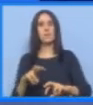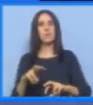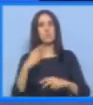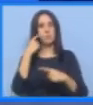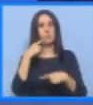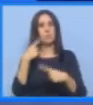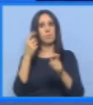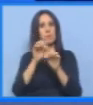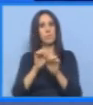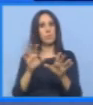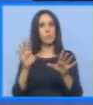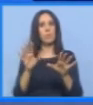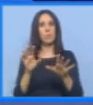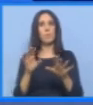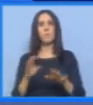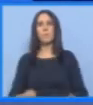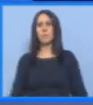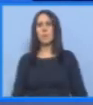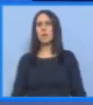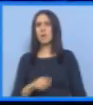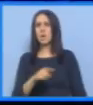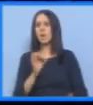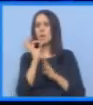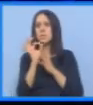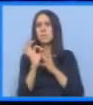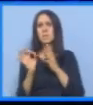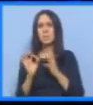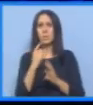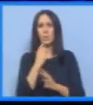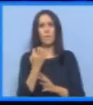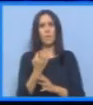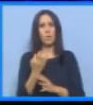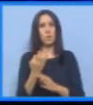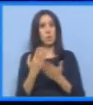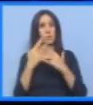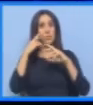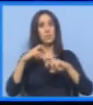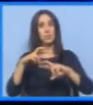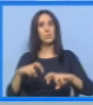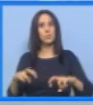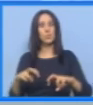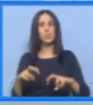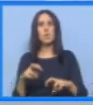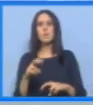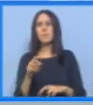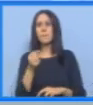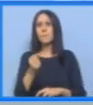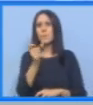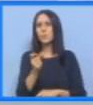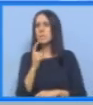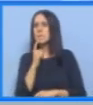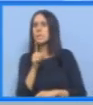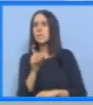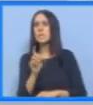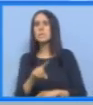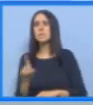proclamou e divulgou. Ele foi muito exaustivo, não é? No estudo e no inquirir os pastorinhos daquilo que